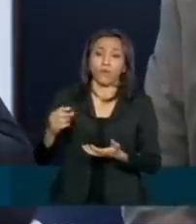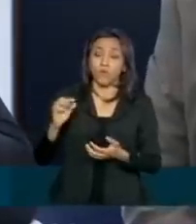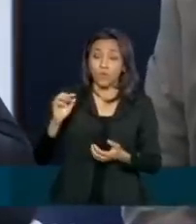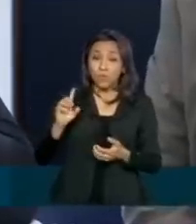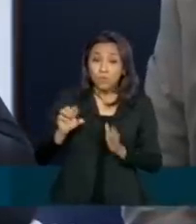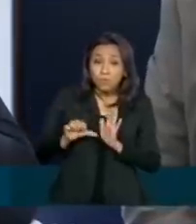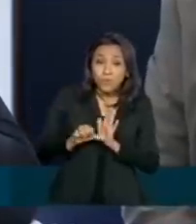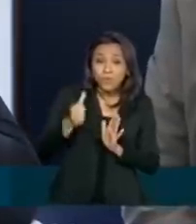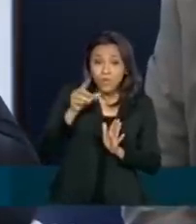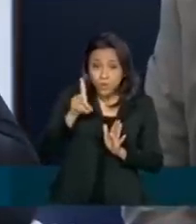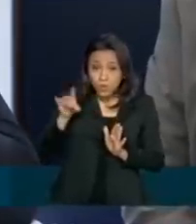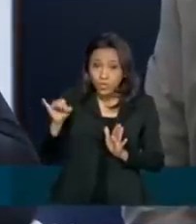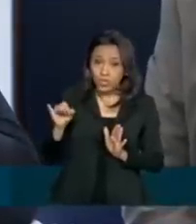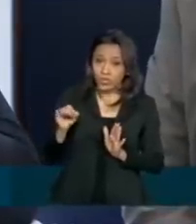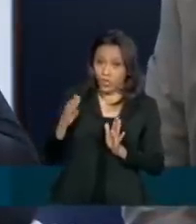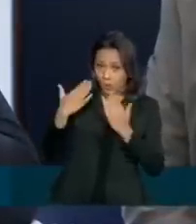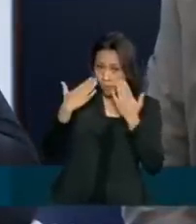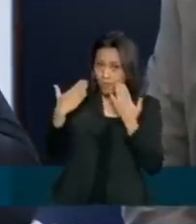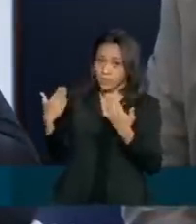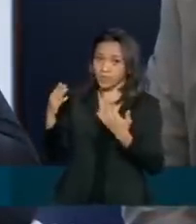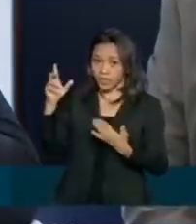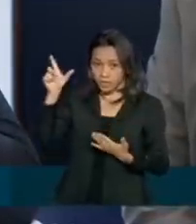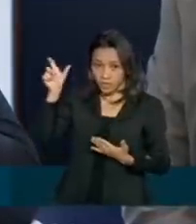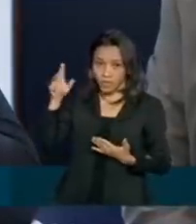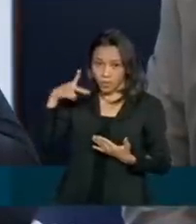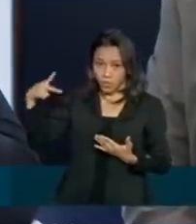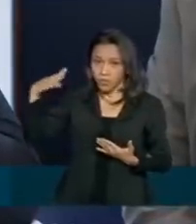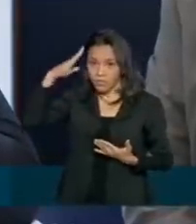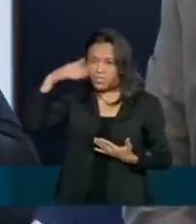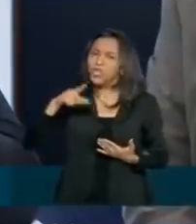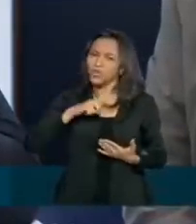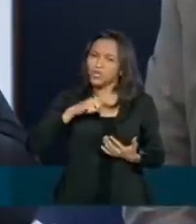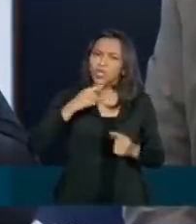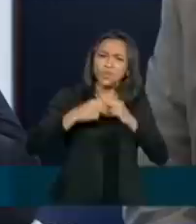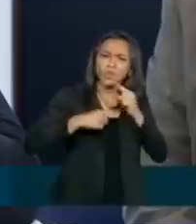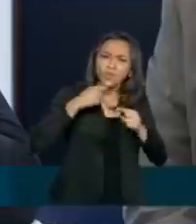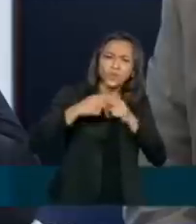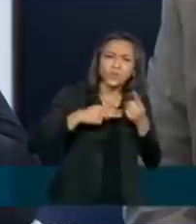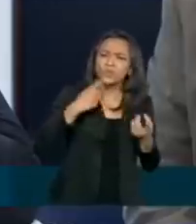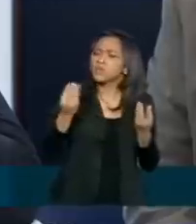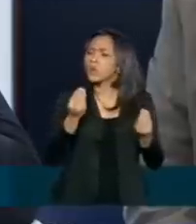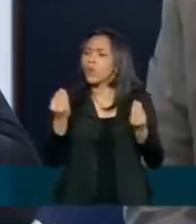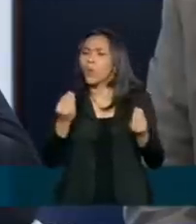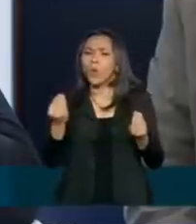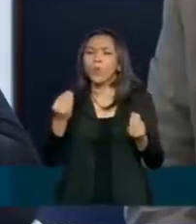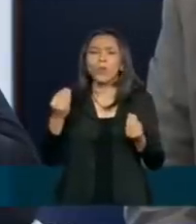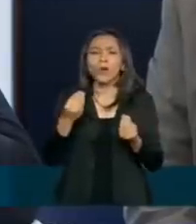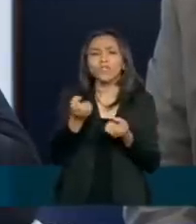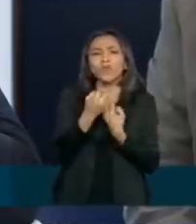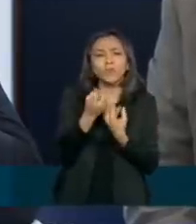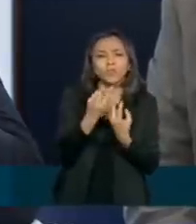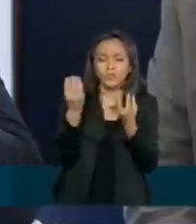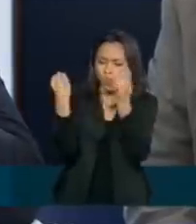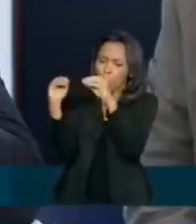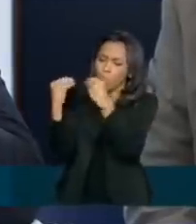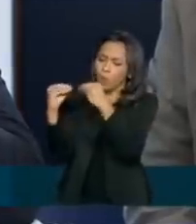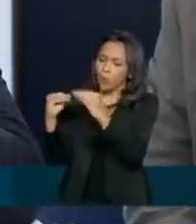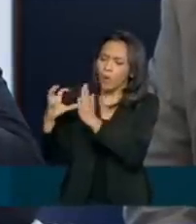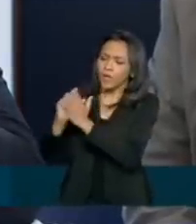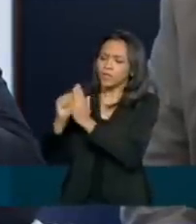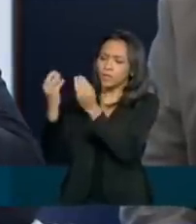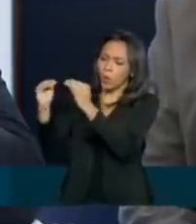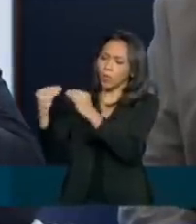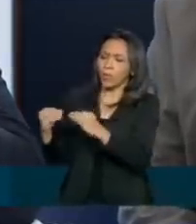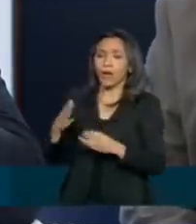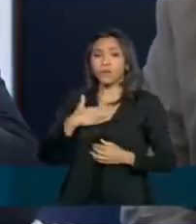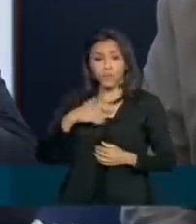cheguei, apresentei para o presidente que eu tinha dúvidas sobre como estavam sendo colocados os números. As minhas dúvidas eram